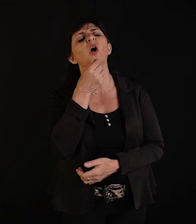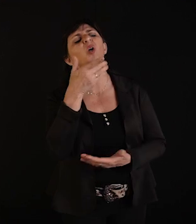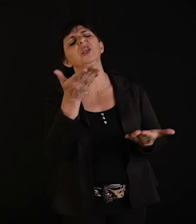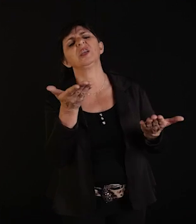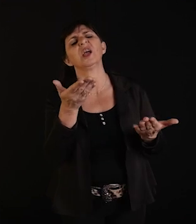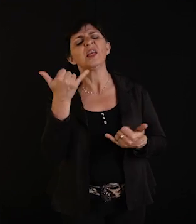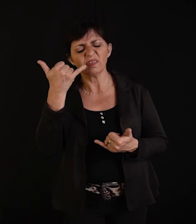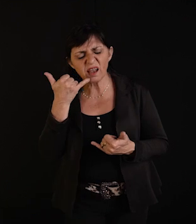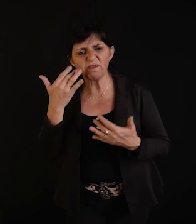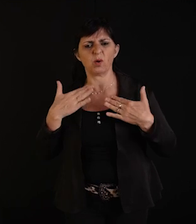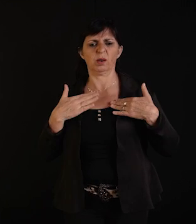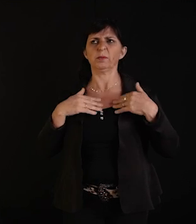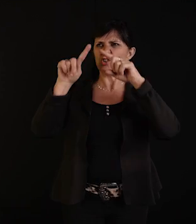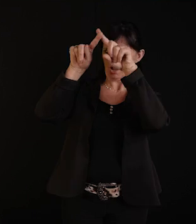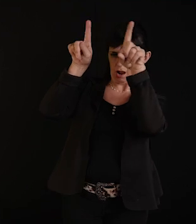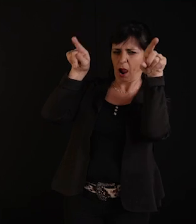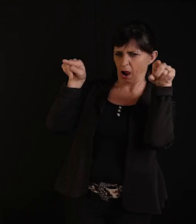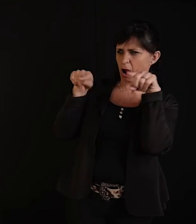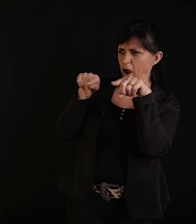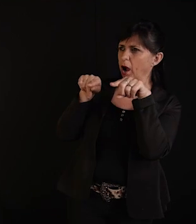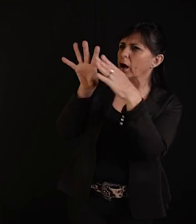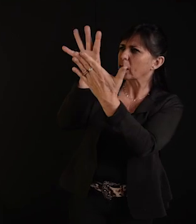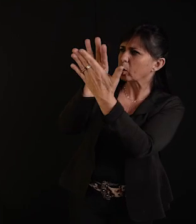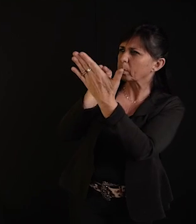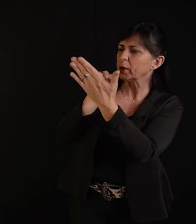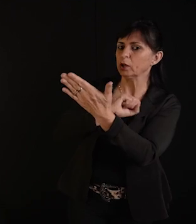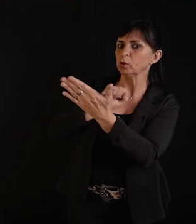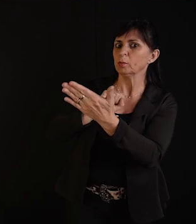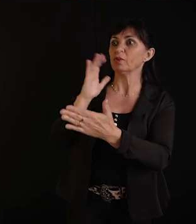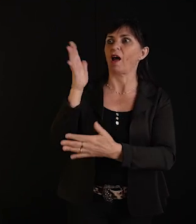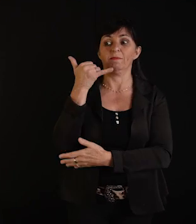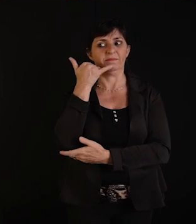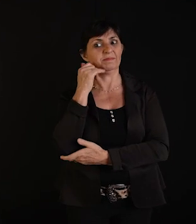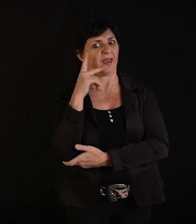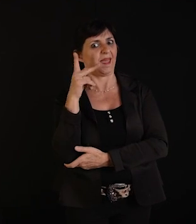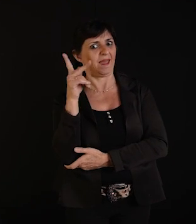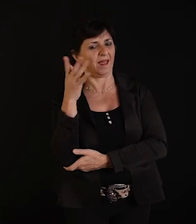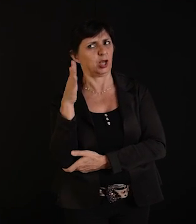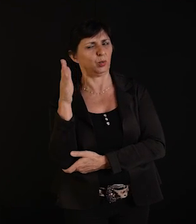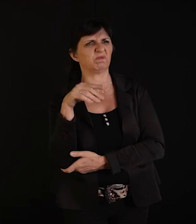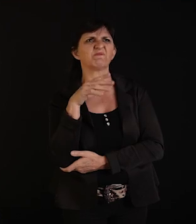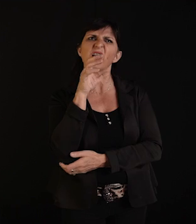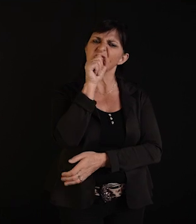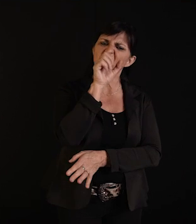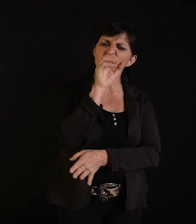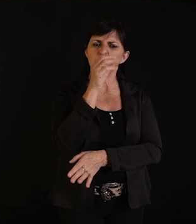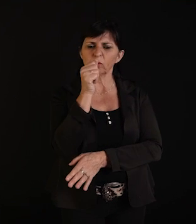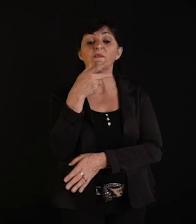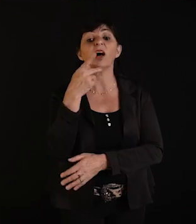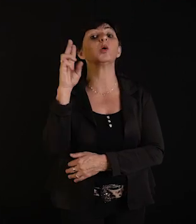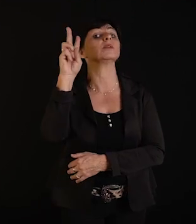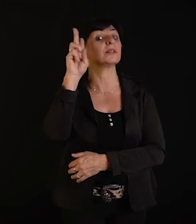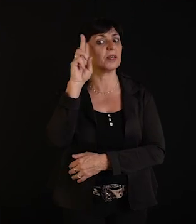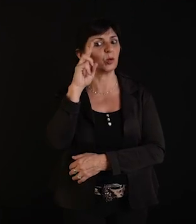ali no cartaz, né?" Na época tinha os cartazes. Fui lá e peguei o contato dele, já pra ligar pra ele, né? Isso era no sábado, eu acho. Ele falou pra mim ligar